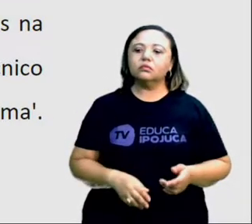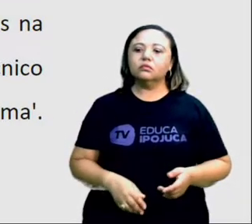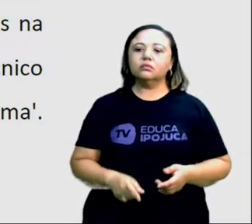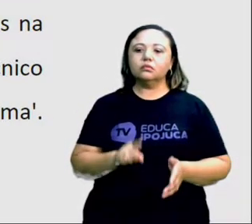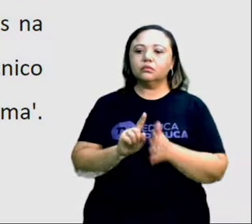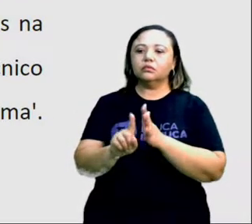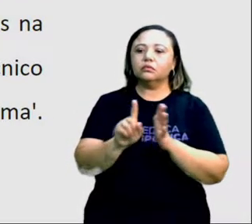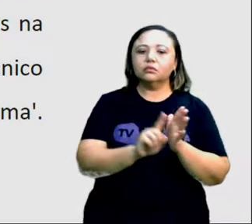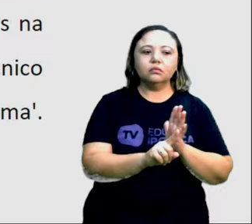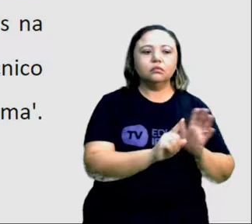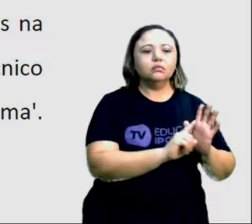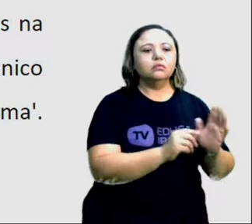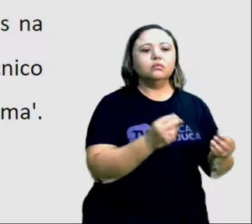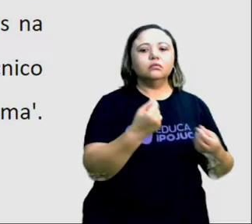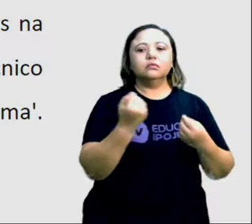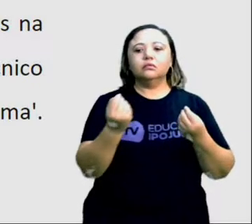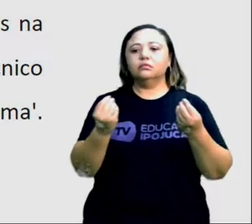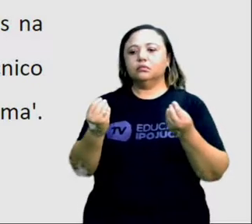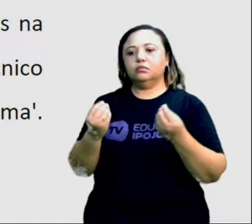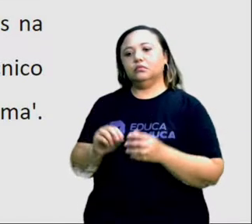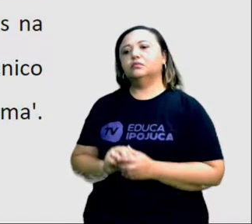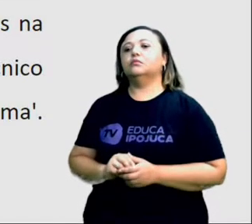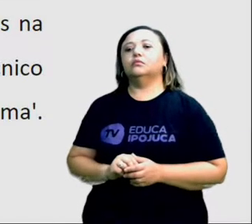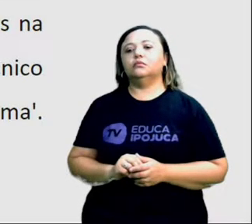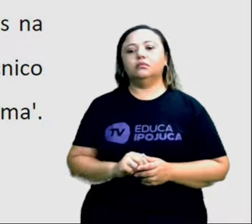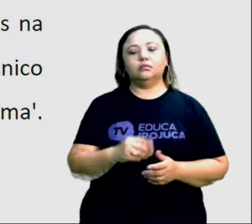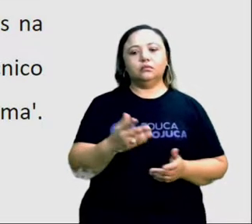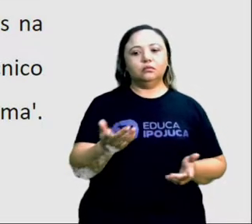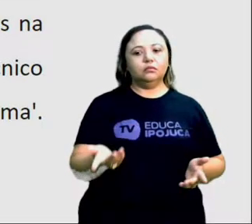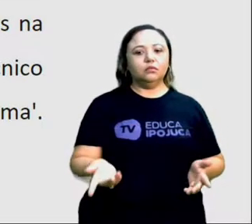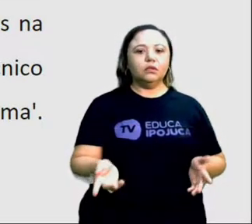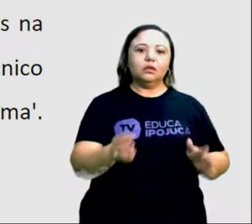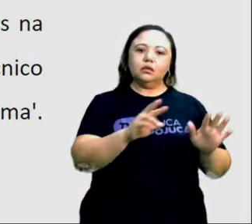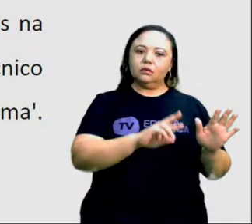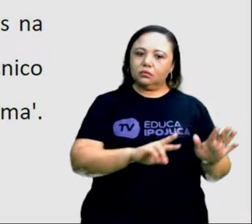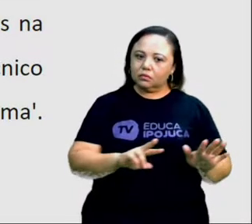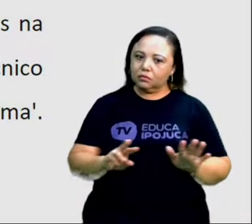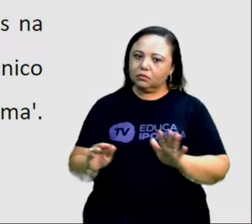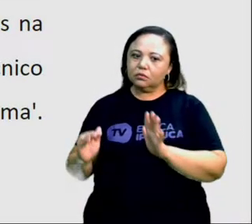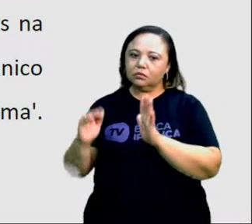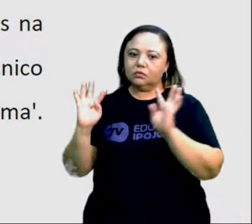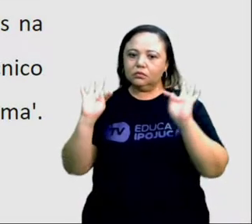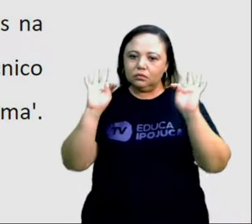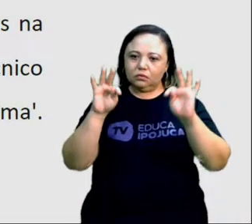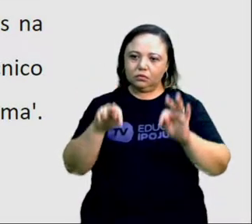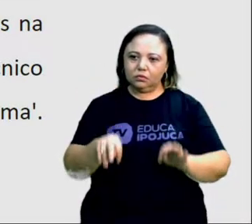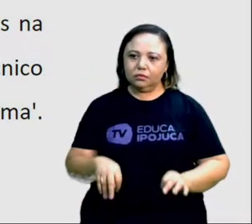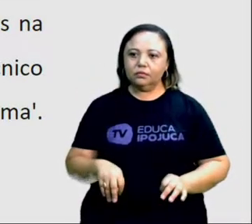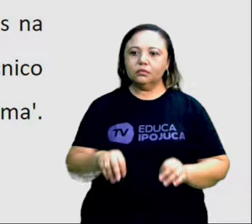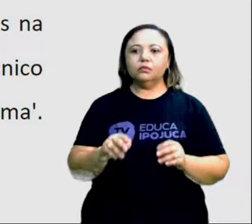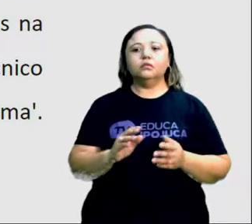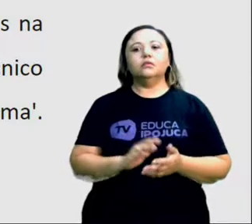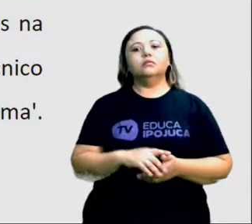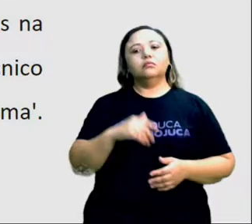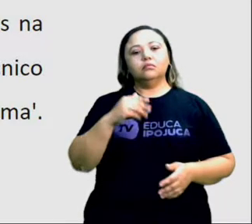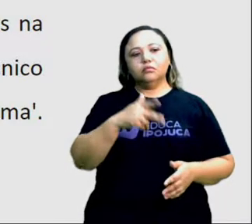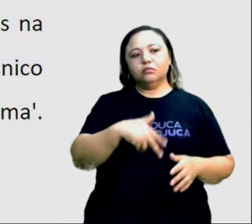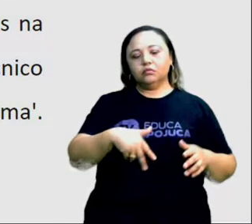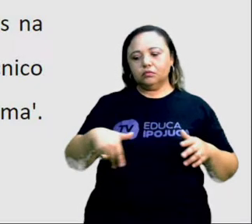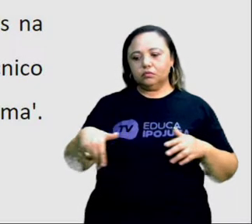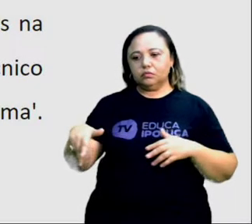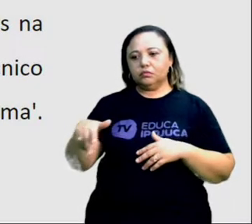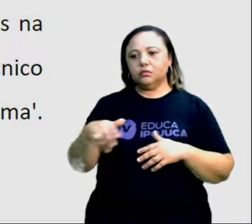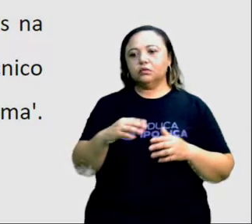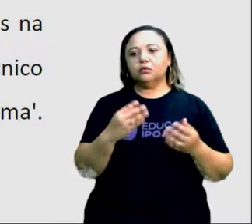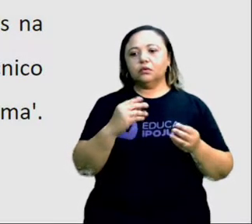eu tenho a resposta para o quê e onde. Neste fim de semana, fotos da praia circularam por grupos